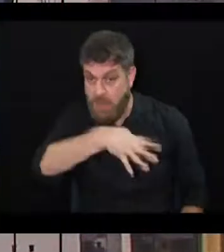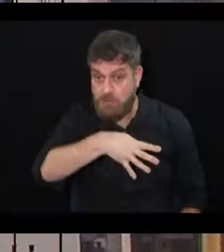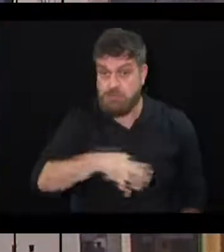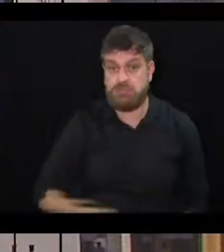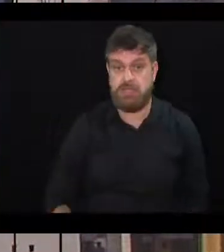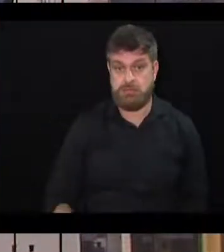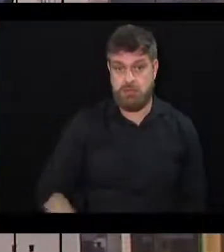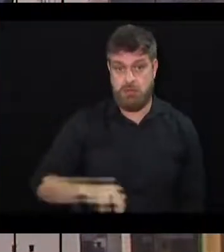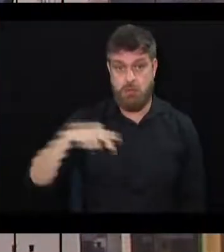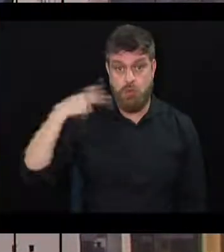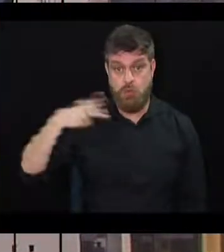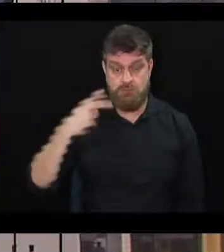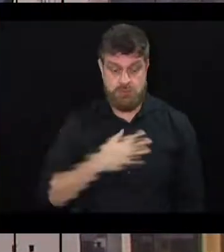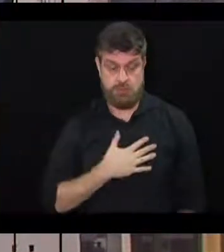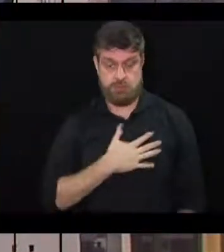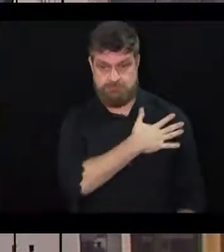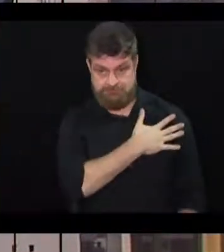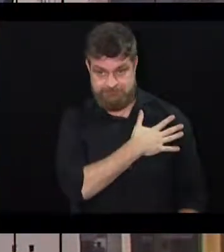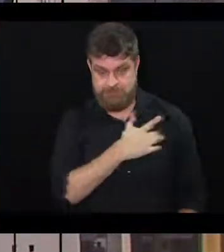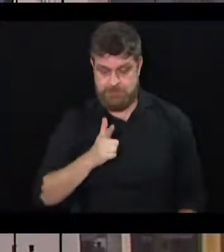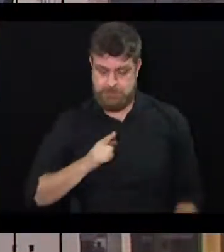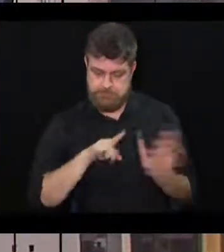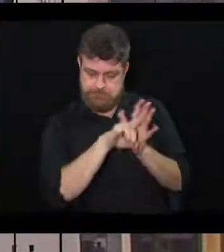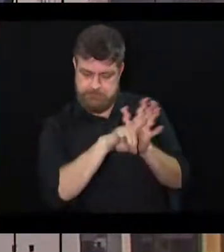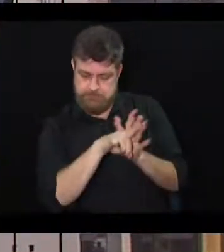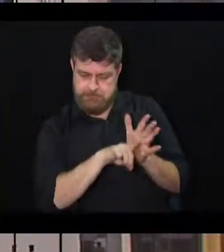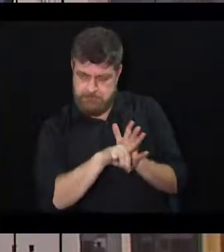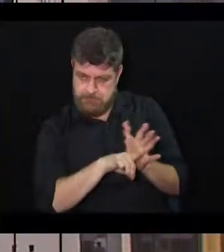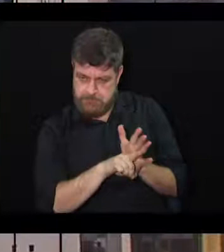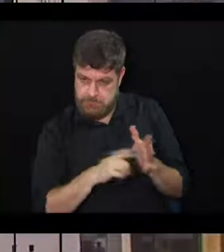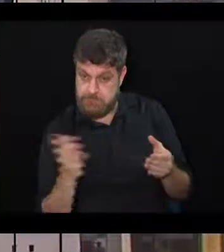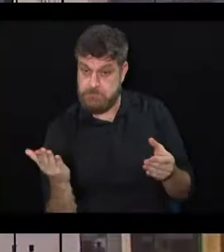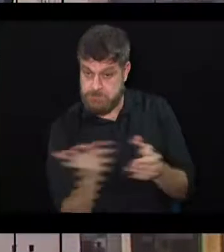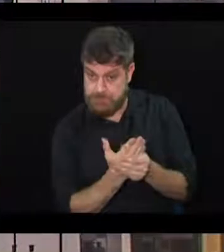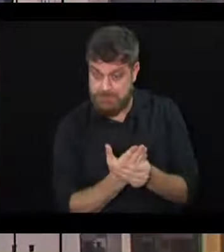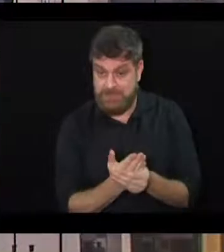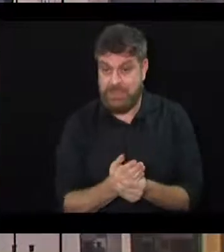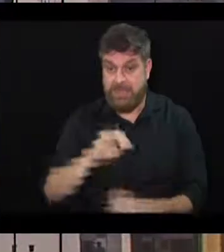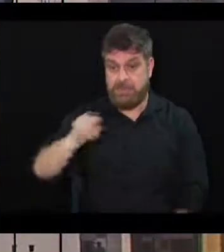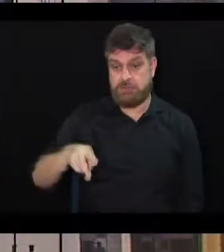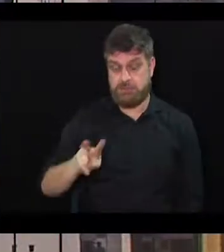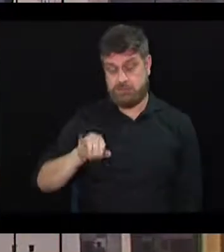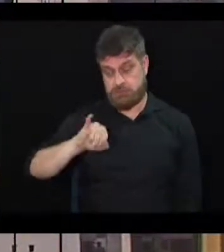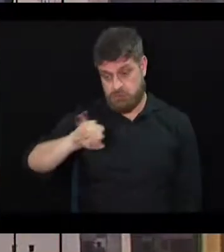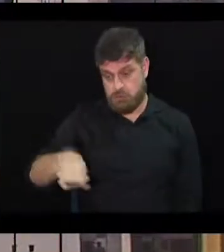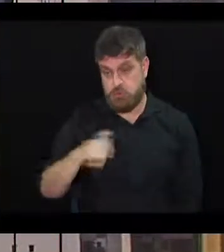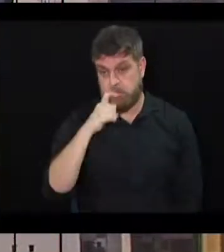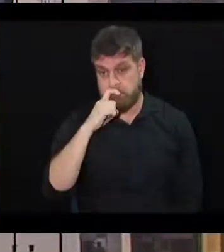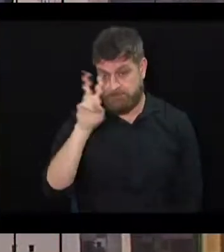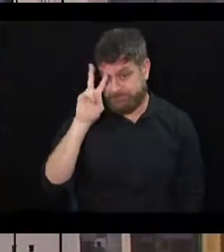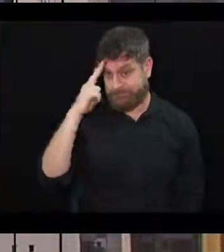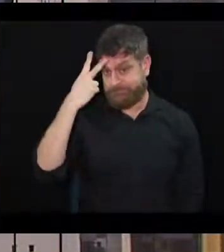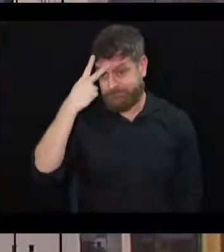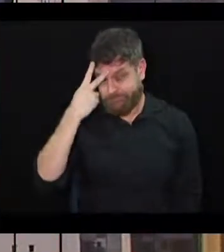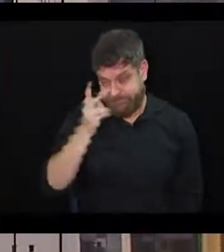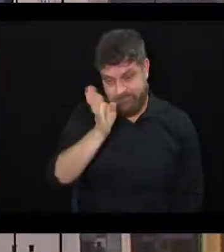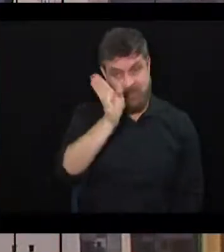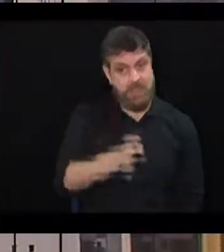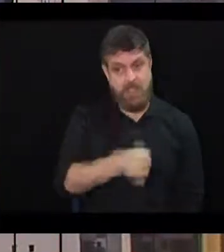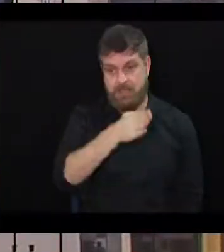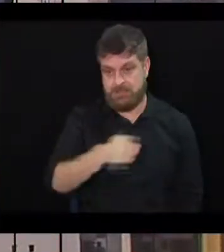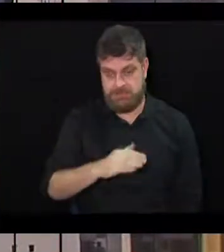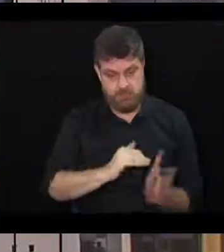havia protocolado para que fosse aberta uma comissão processante para apurar a conduta do também vereador Tenente